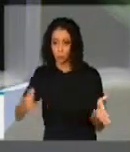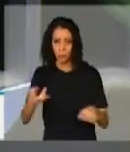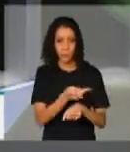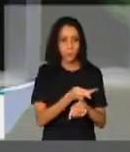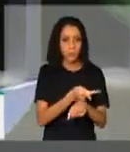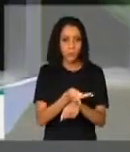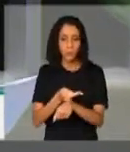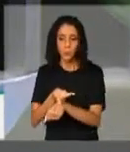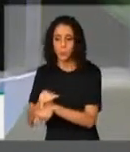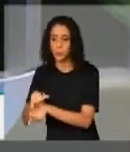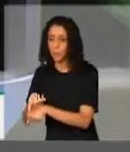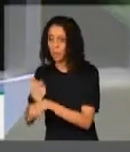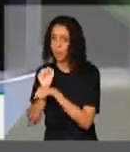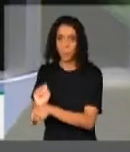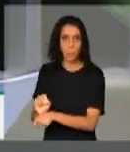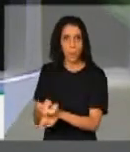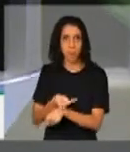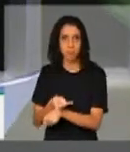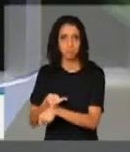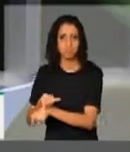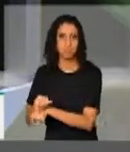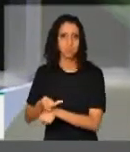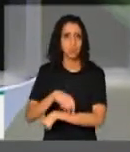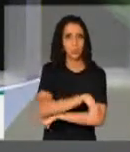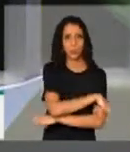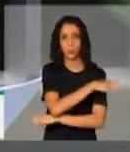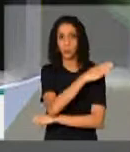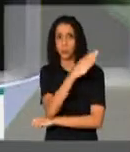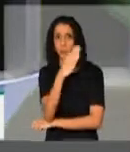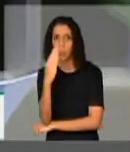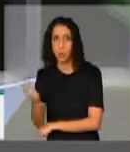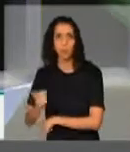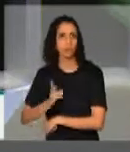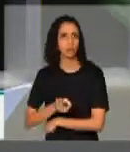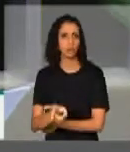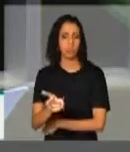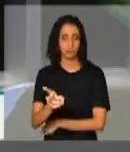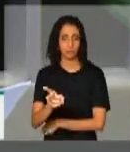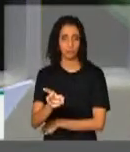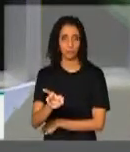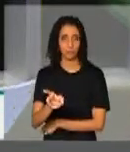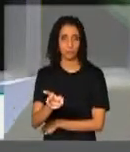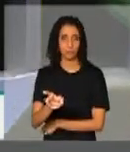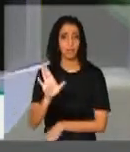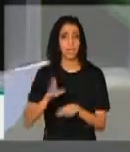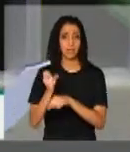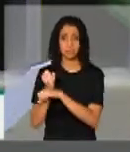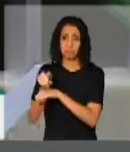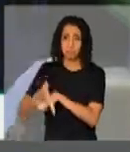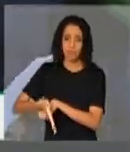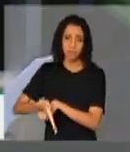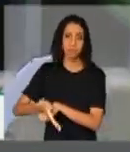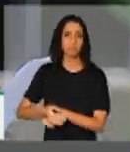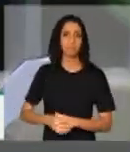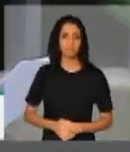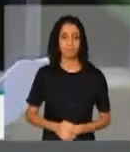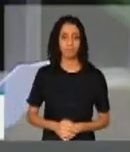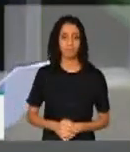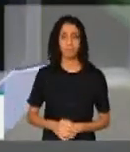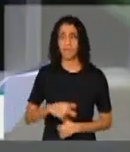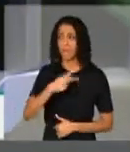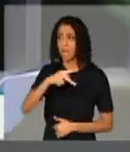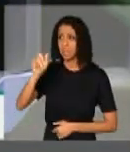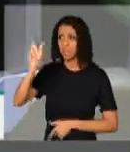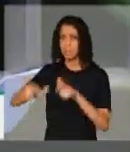exercendo as suas atividades do raiar do dia até a noite e muitas vezes virando a noite o trabalho desses